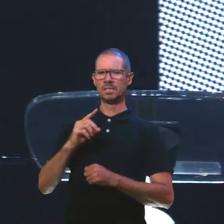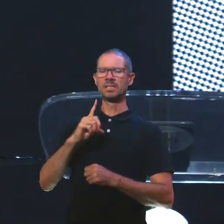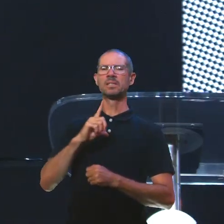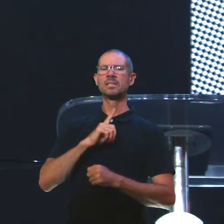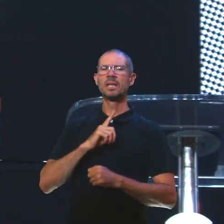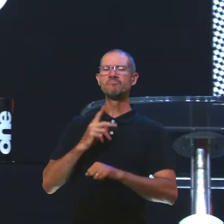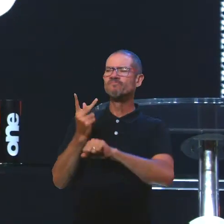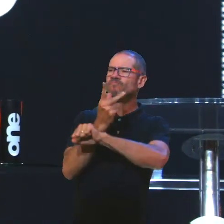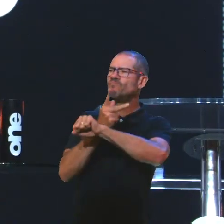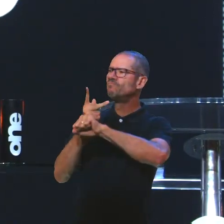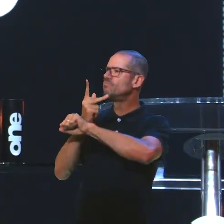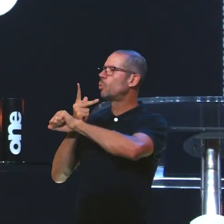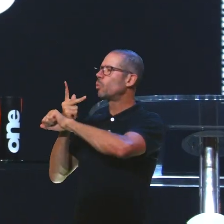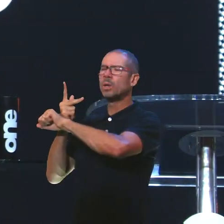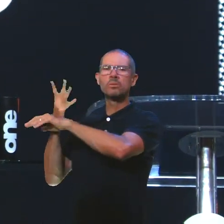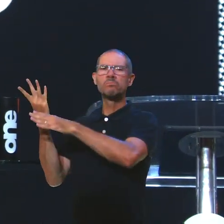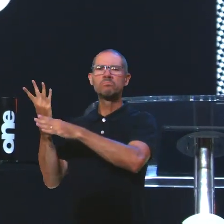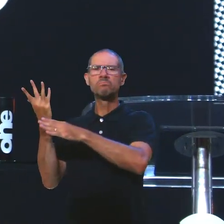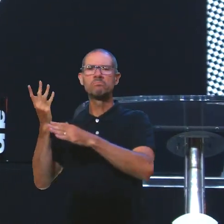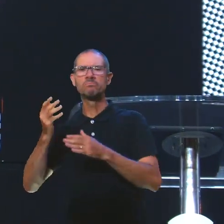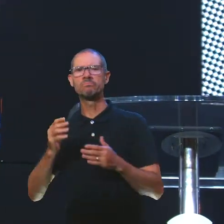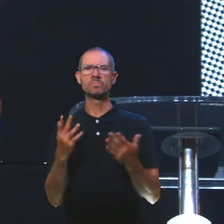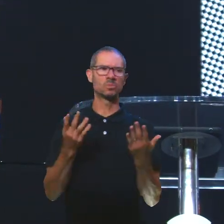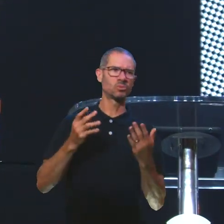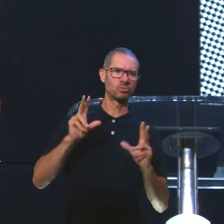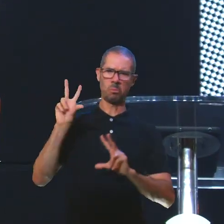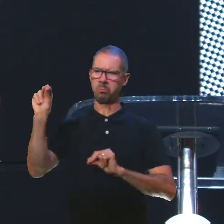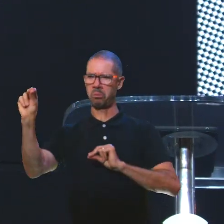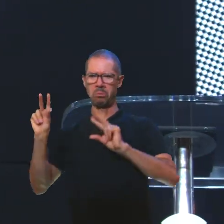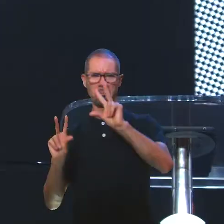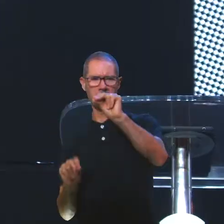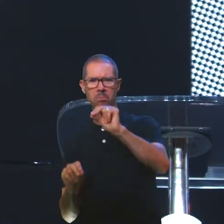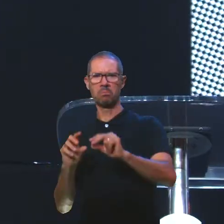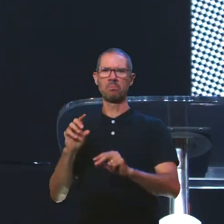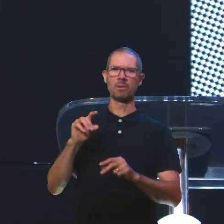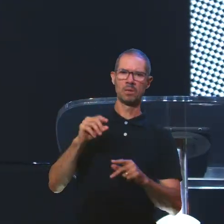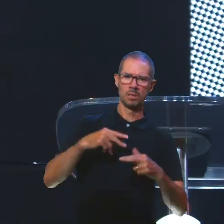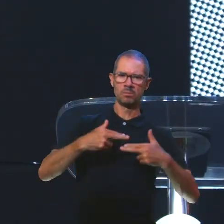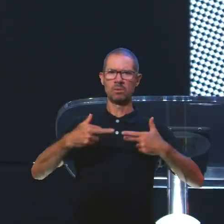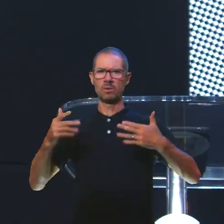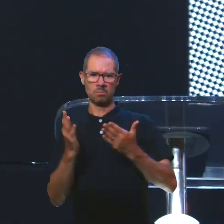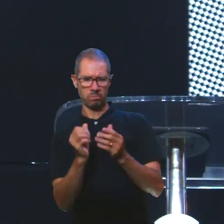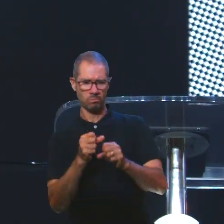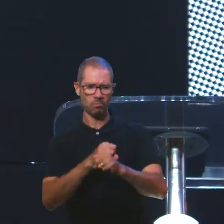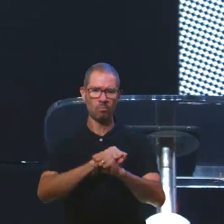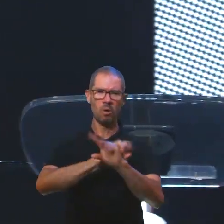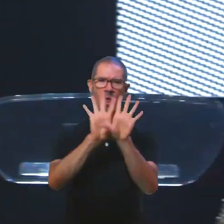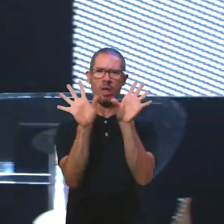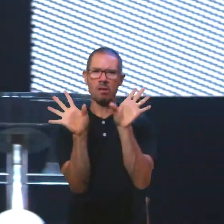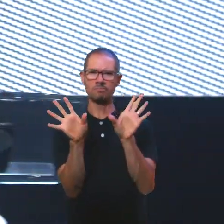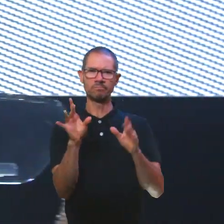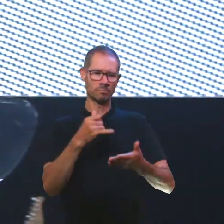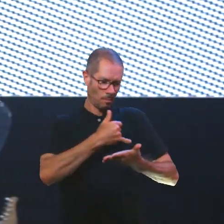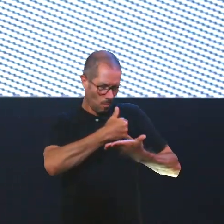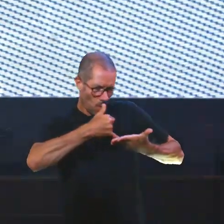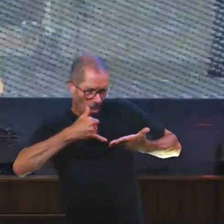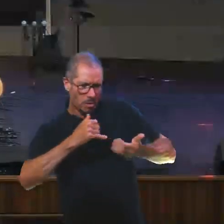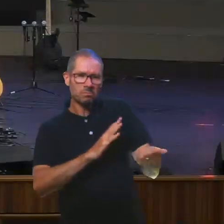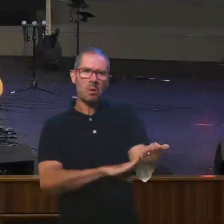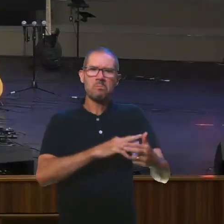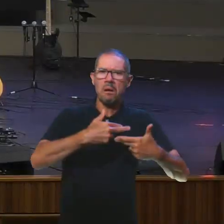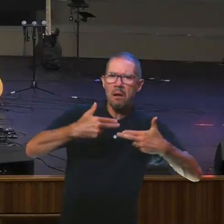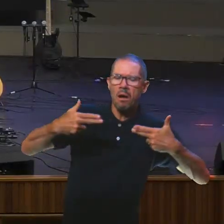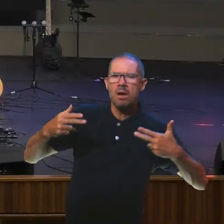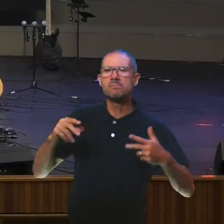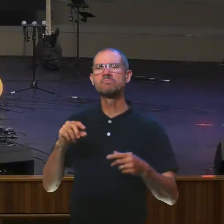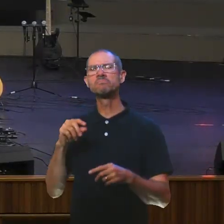recorrido? Cartomante, tarô, búzio, chás por aí afora, drogas?